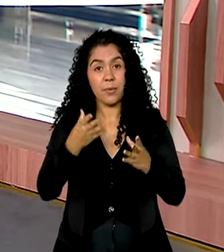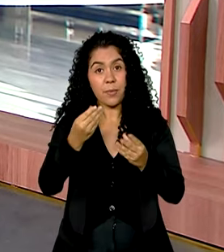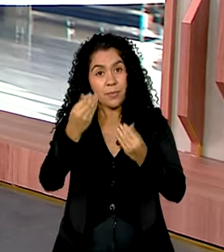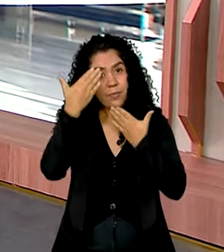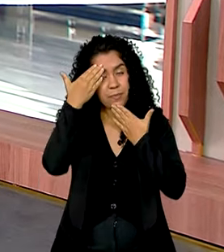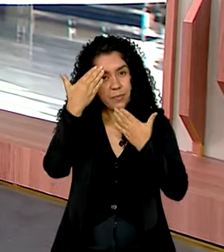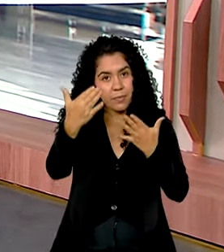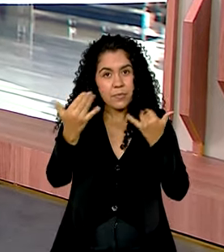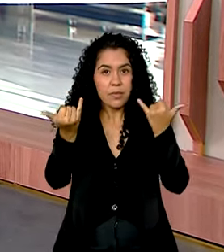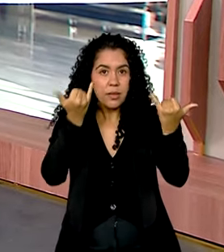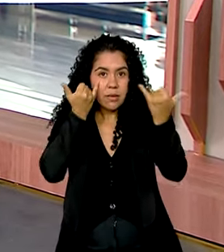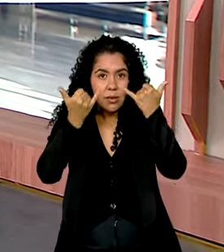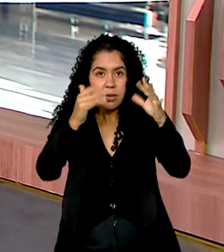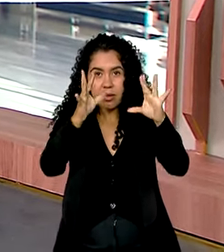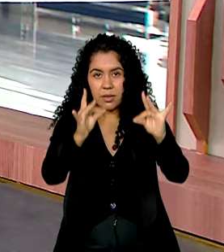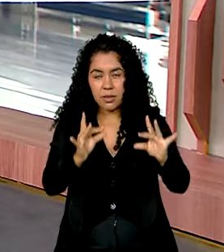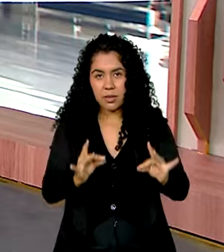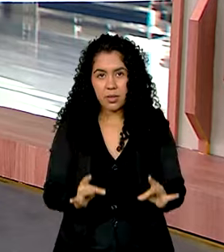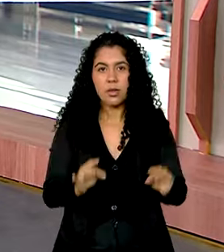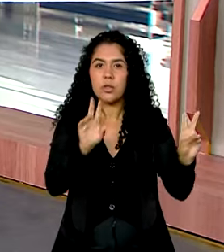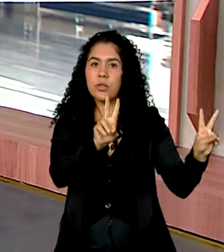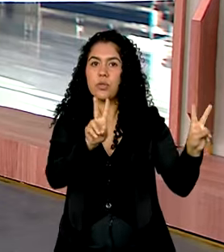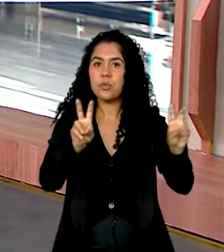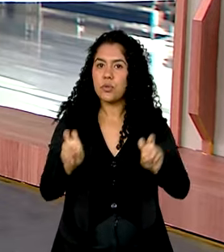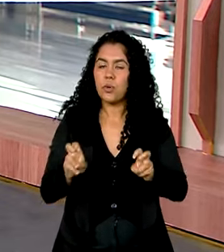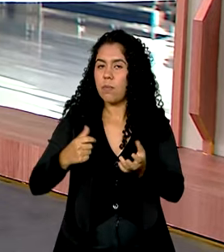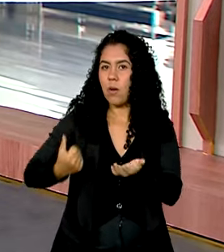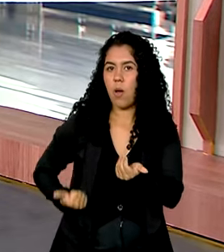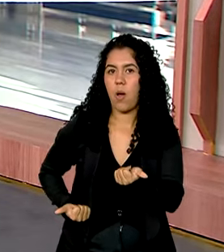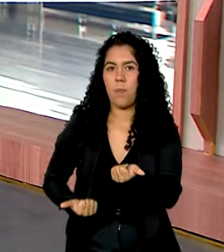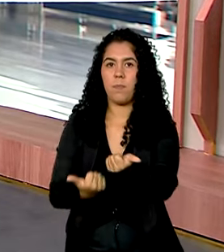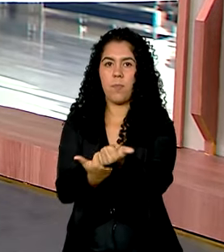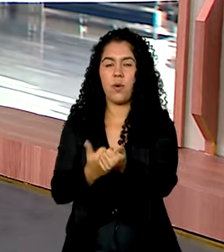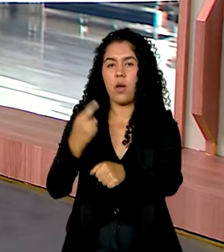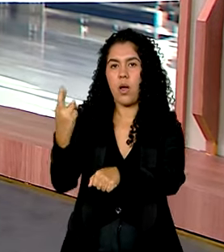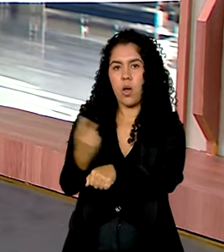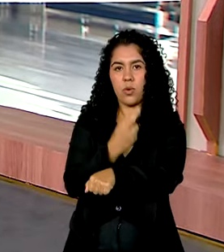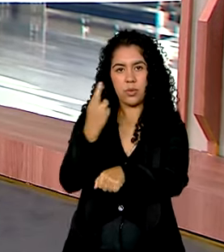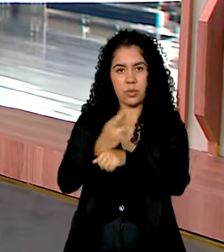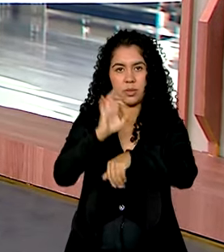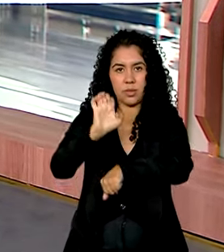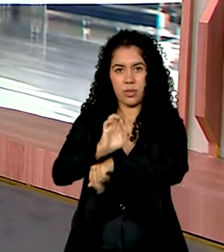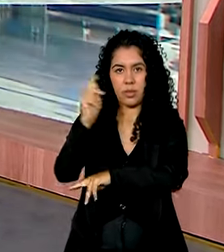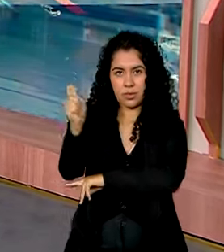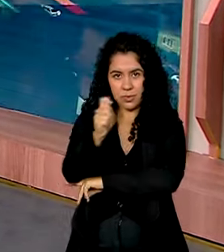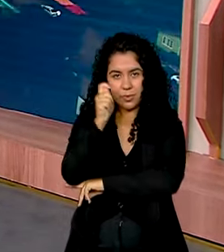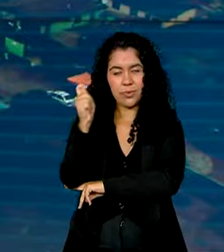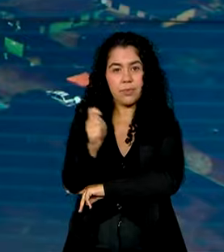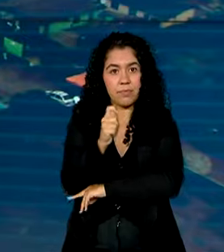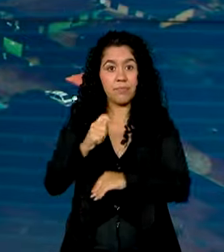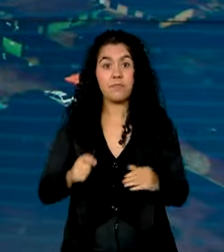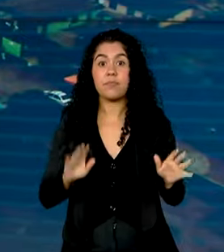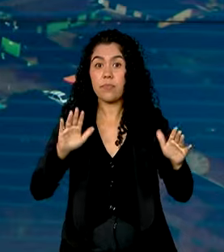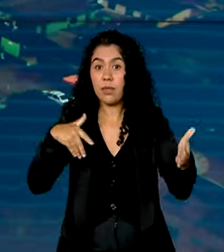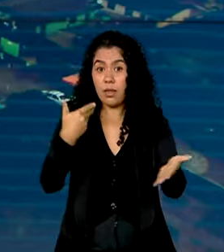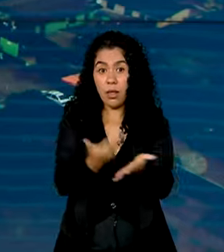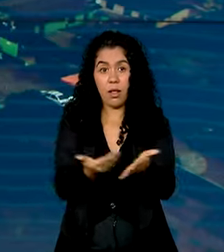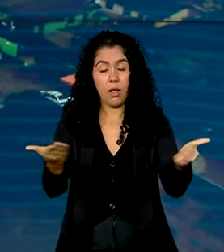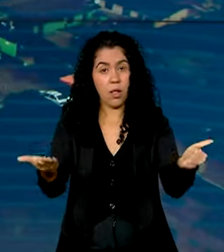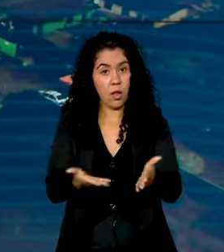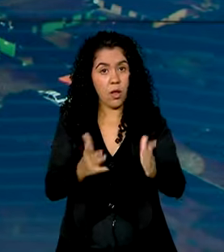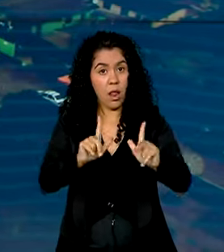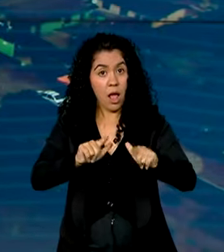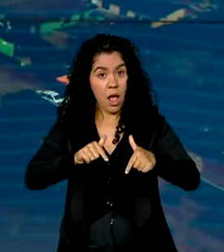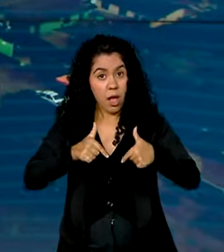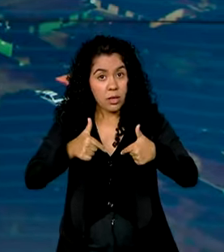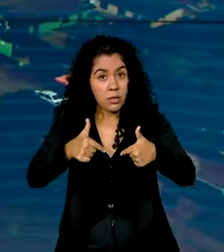Muito obrigada pelas suas informações aí sobre esse apoio à reconstrução do Rio Grande do Sul. E olha, até agora as